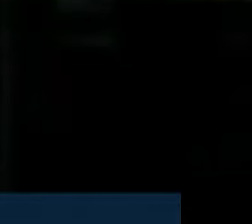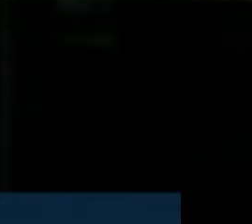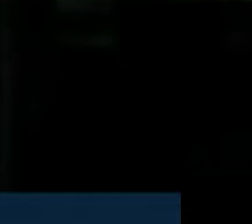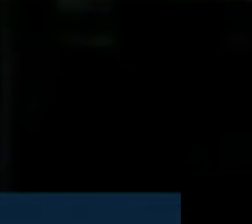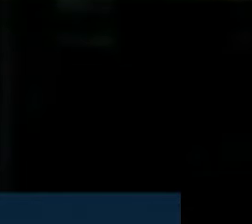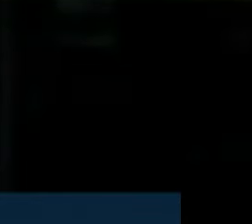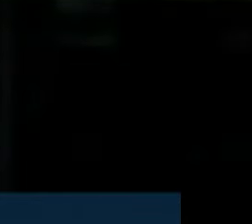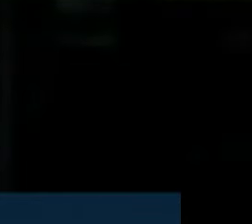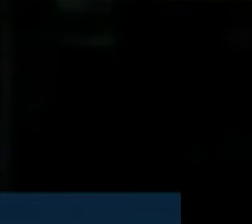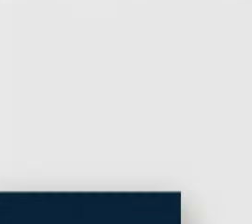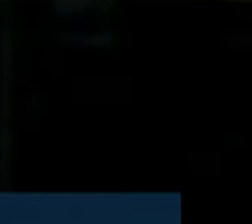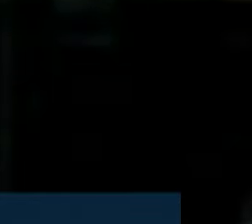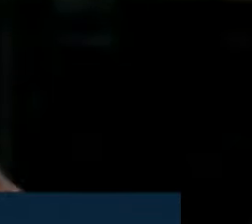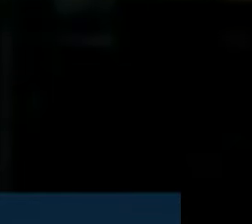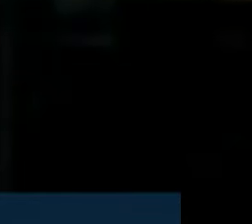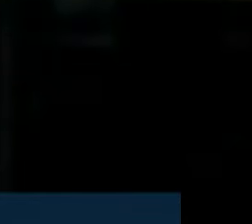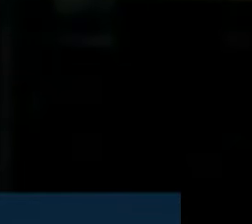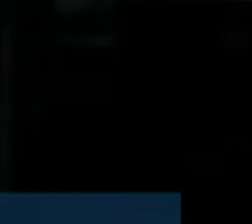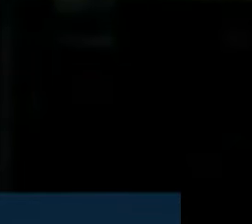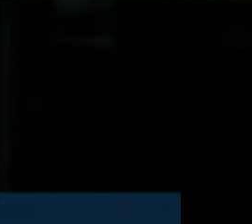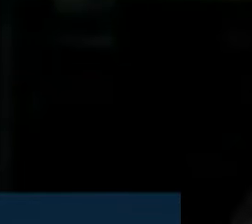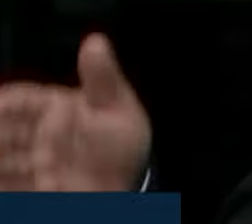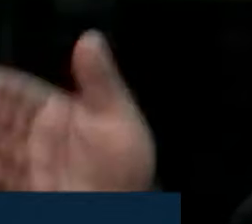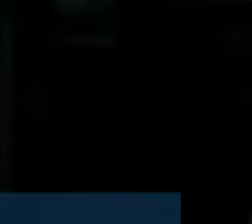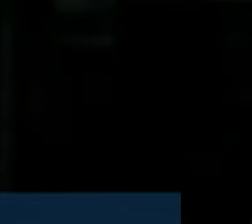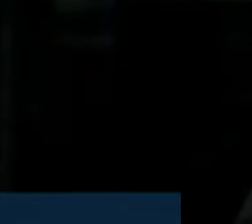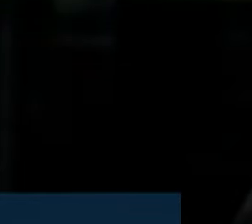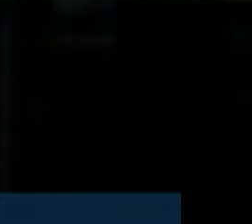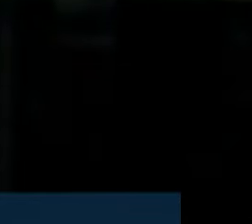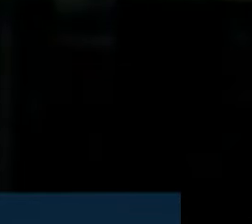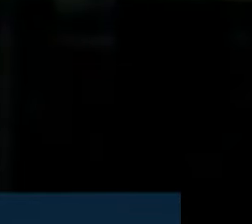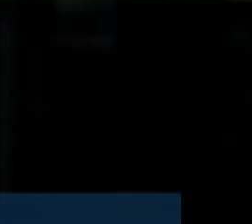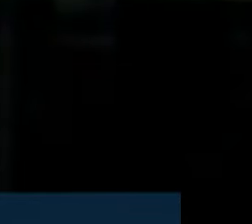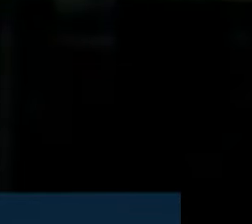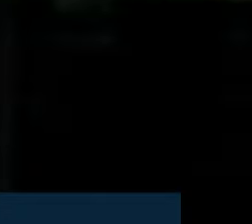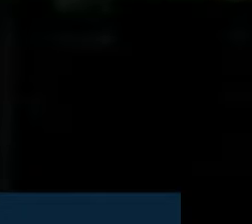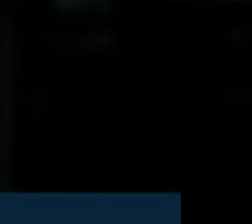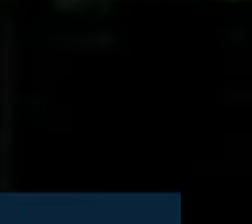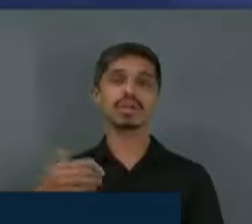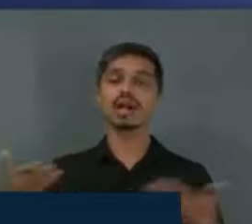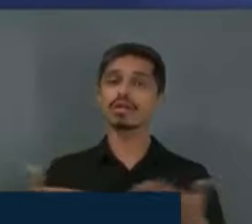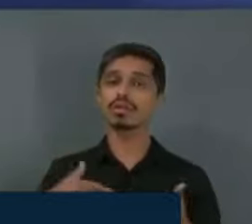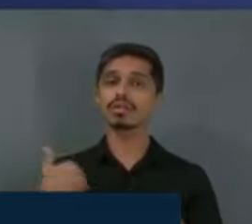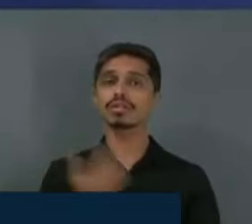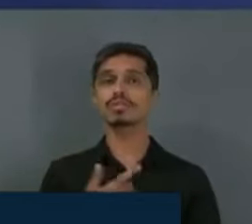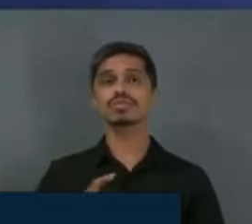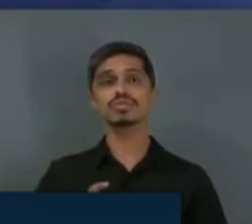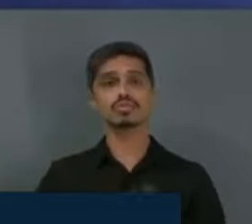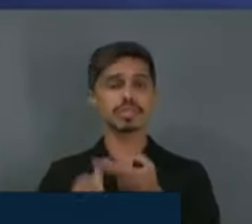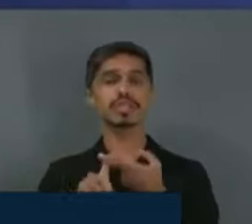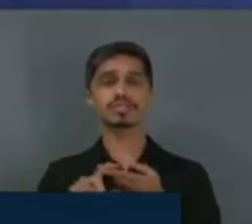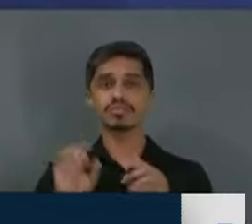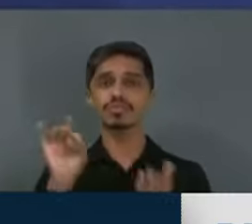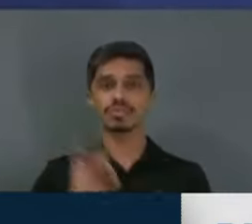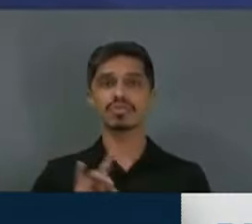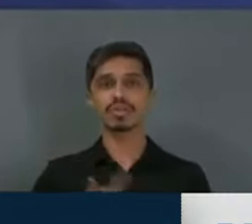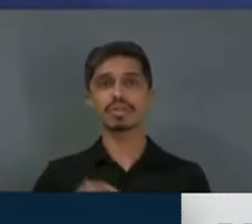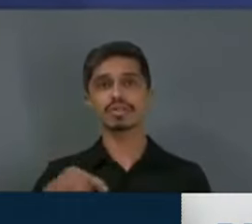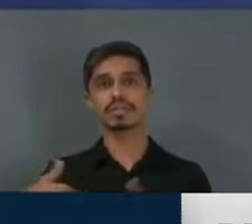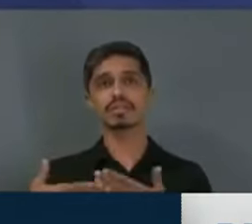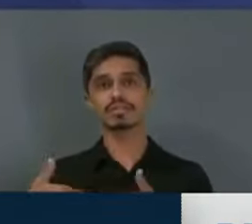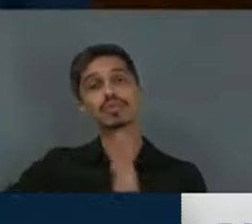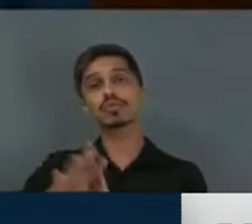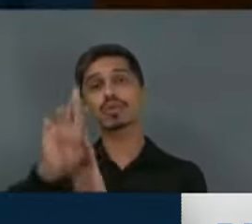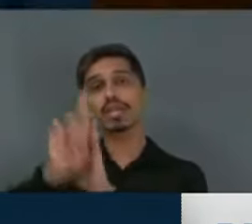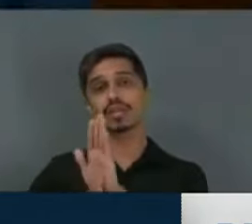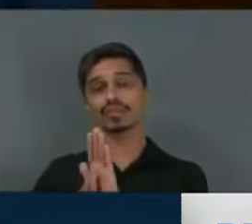não permitir um jabuti, uma artimanha legislativa ser colocada em um projeto tão importante como esse. Diante da mudança, os senadores